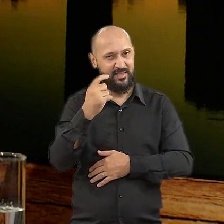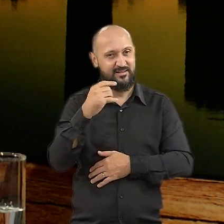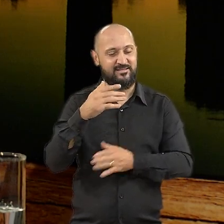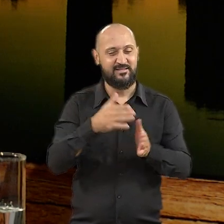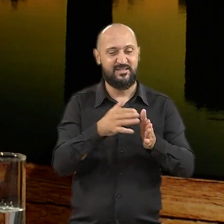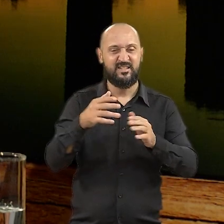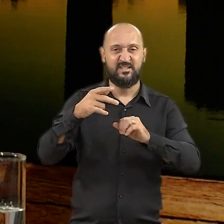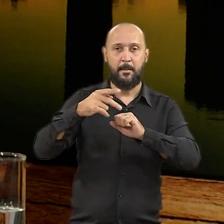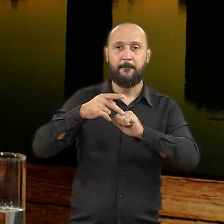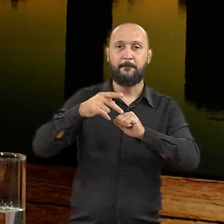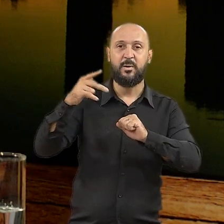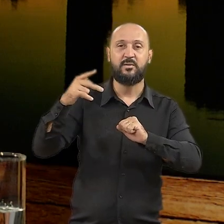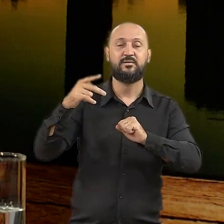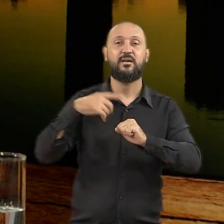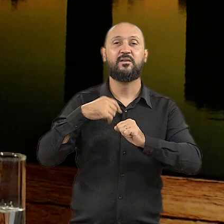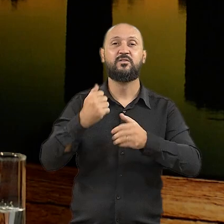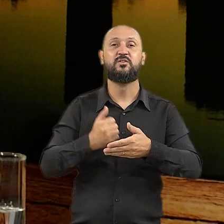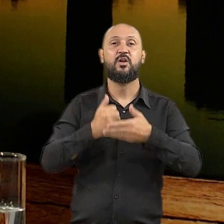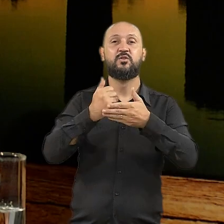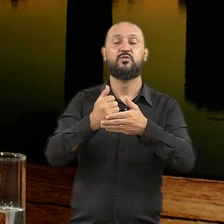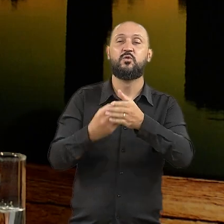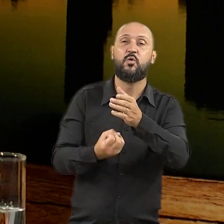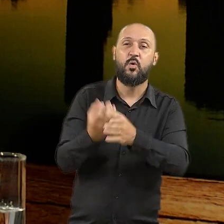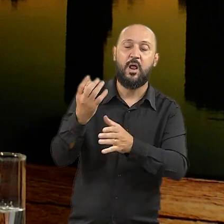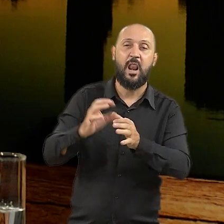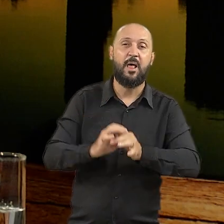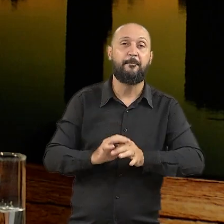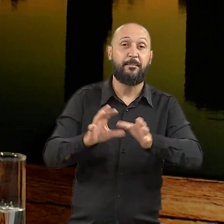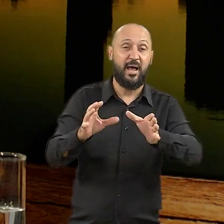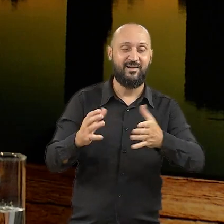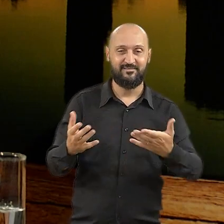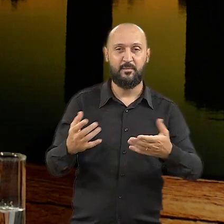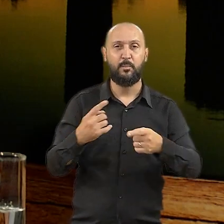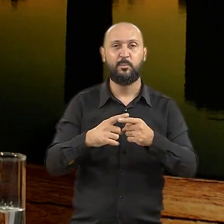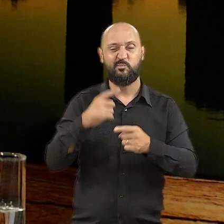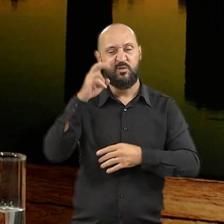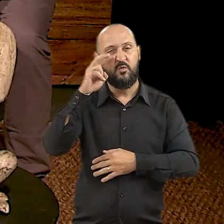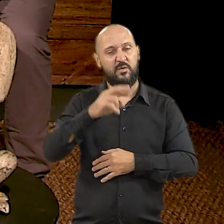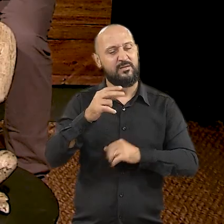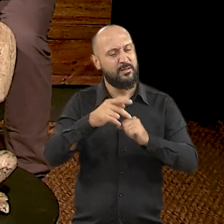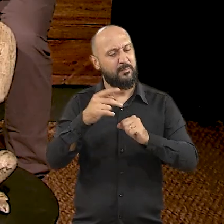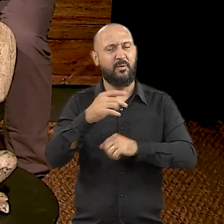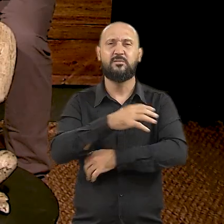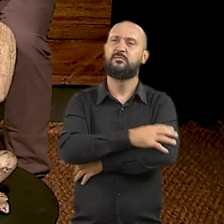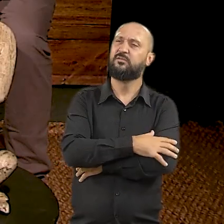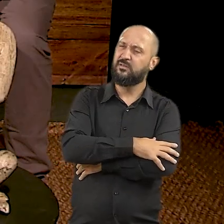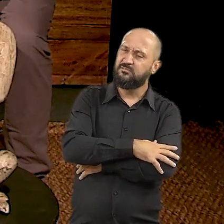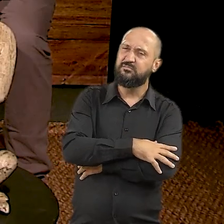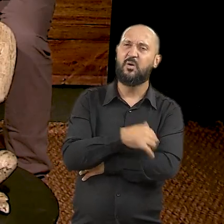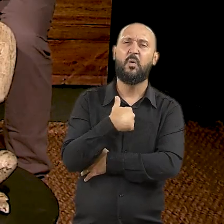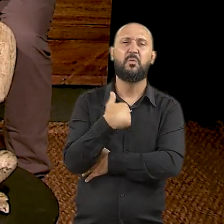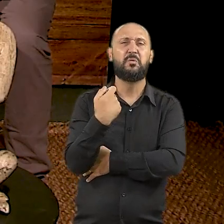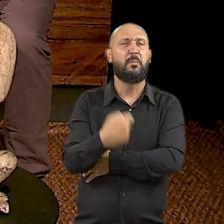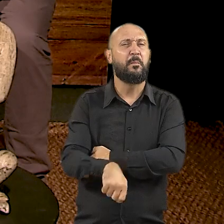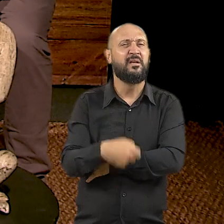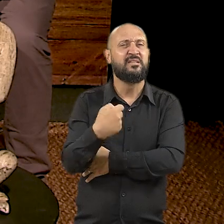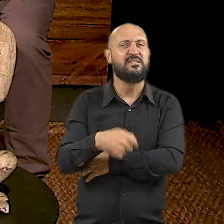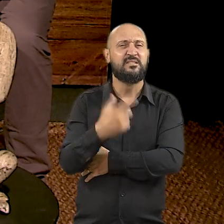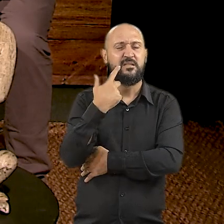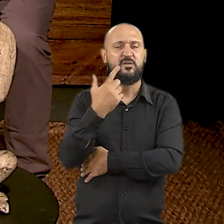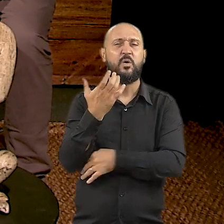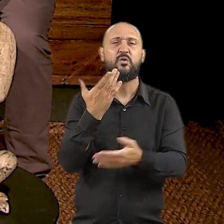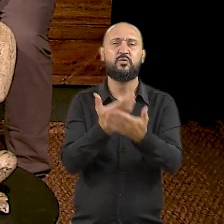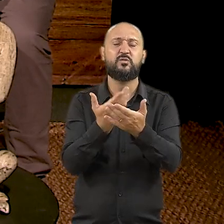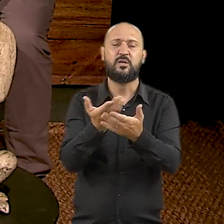interessante dessa pós, foi que a gente ajudou a viabilizar essa pós. Por quê? Quando eu vi essa pós, eu falei, puxa, é tudo que eu preciso, né? Eu